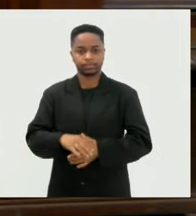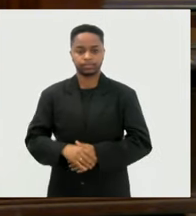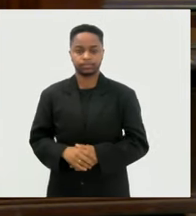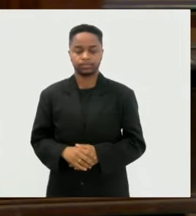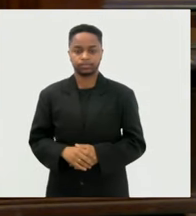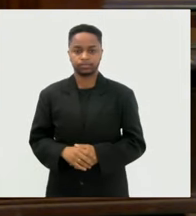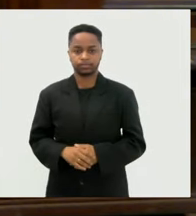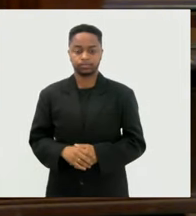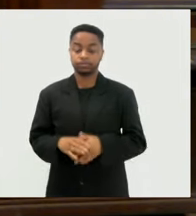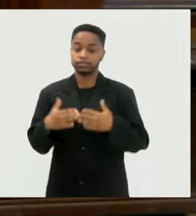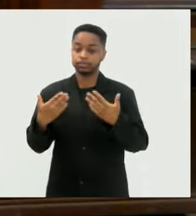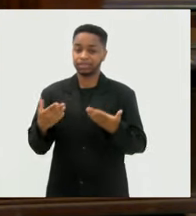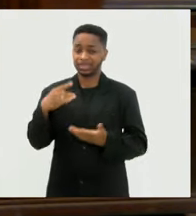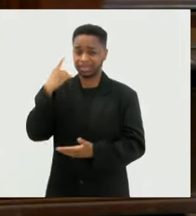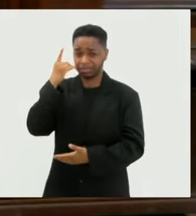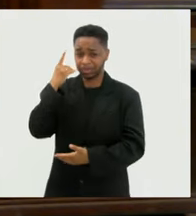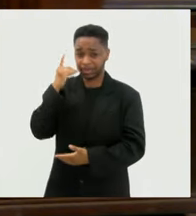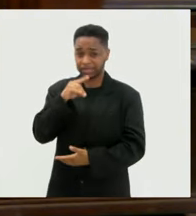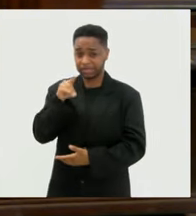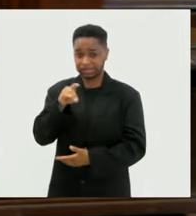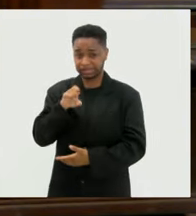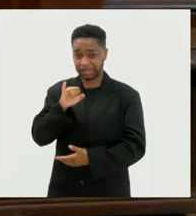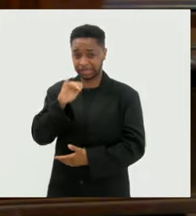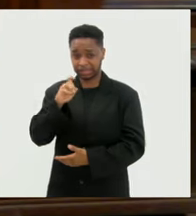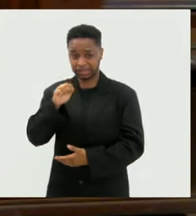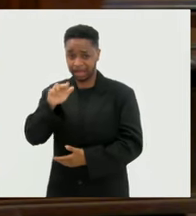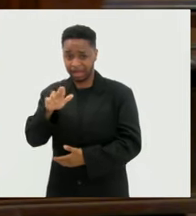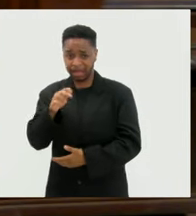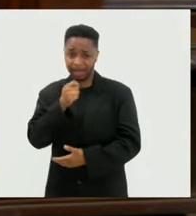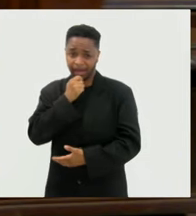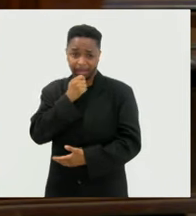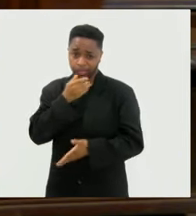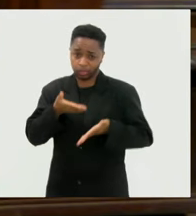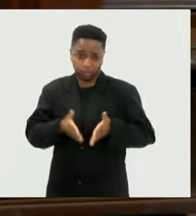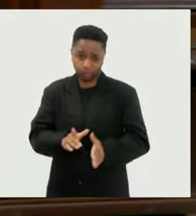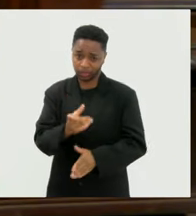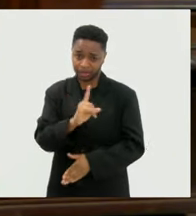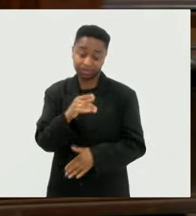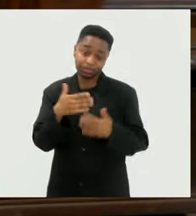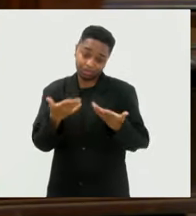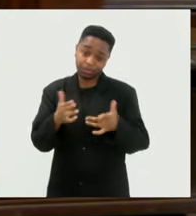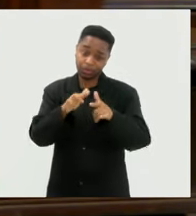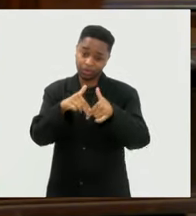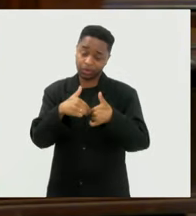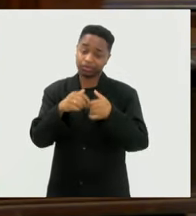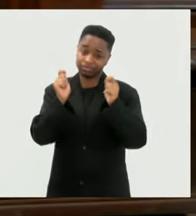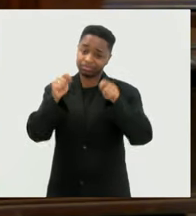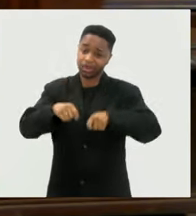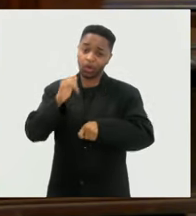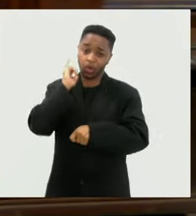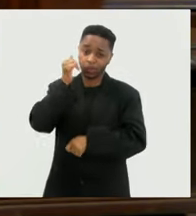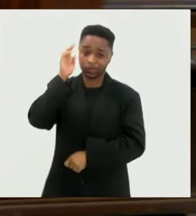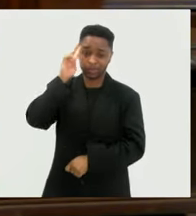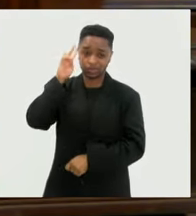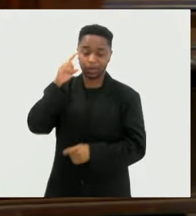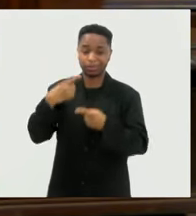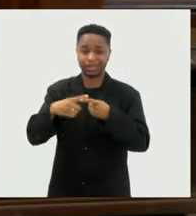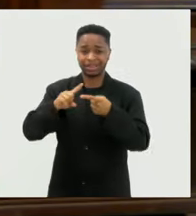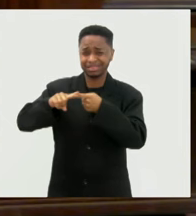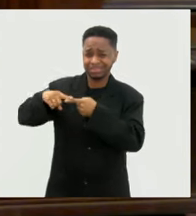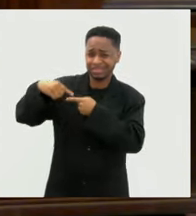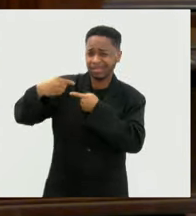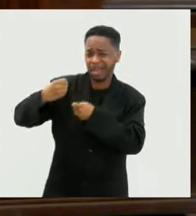Deputada Zeidan não era nascida à época, por isso que eu posso contar essa história. Ela só nasceu